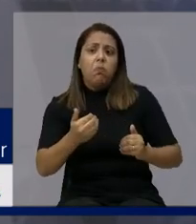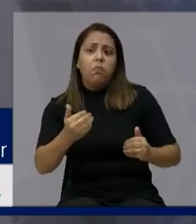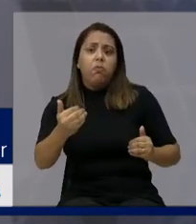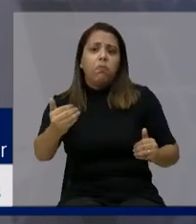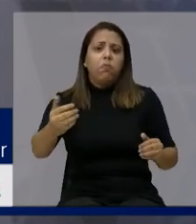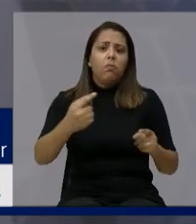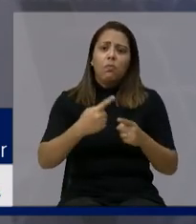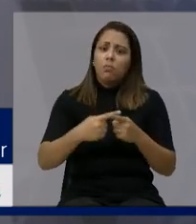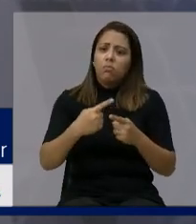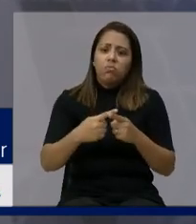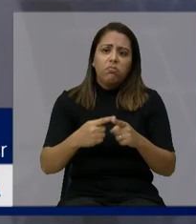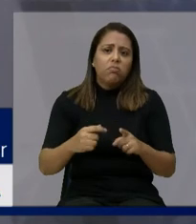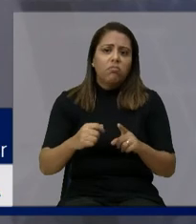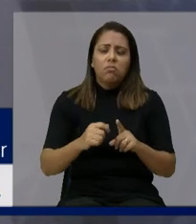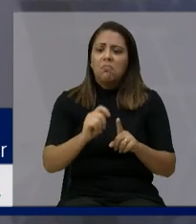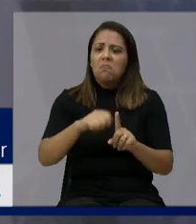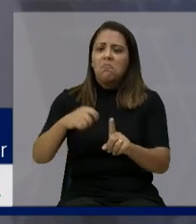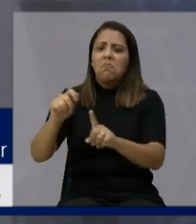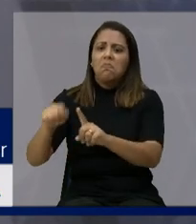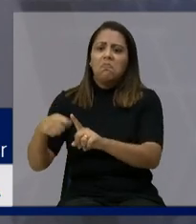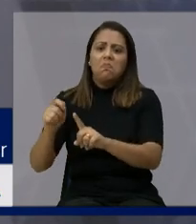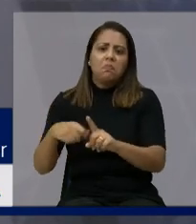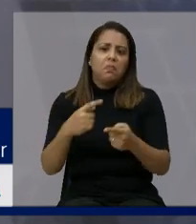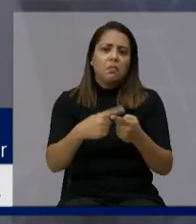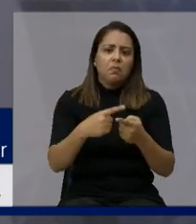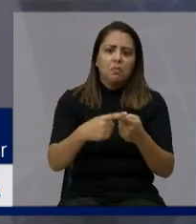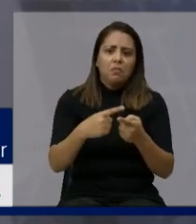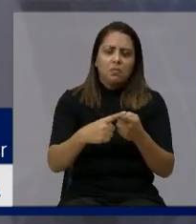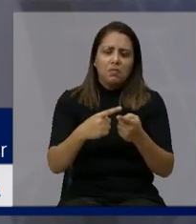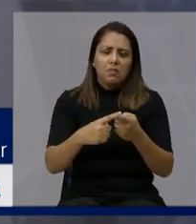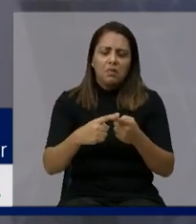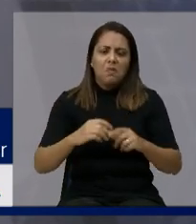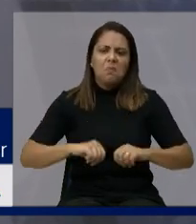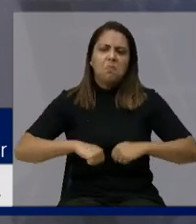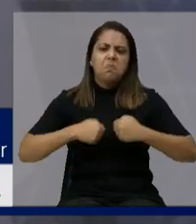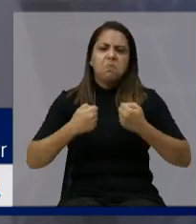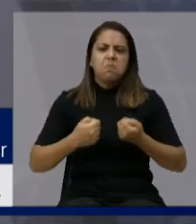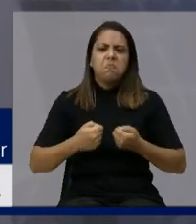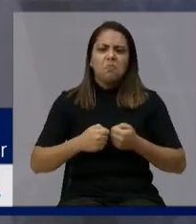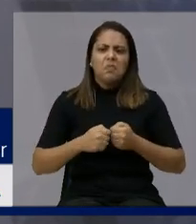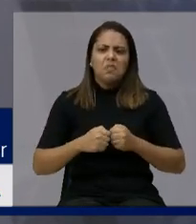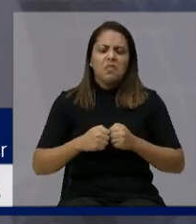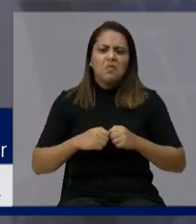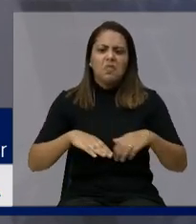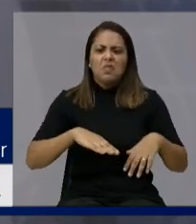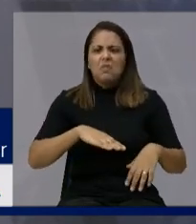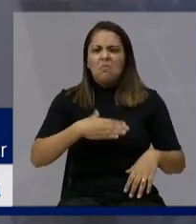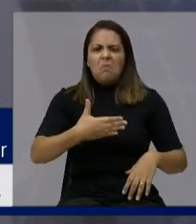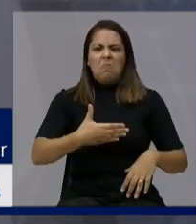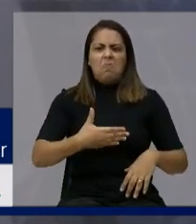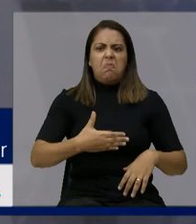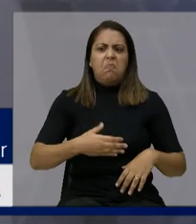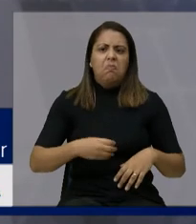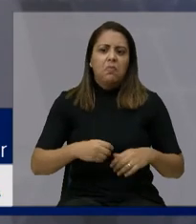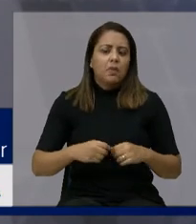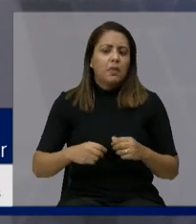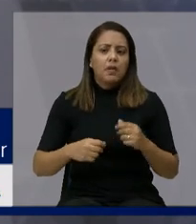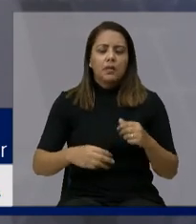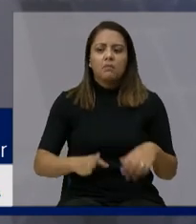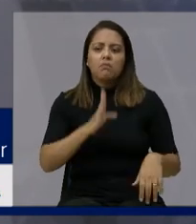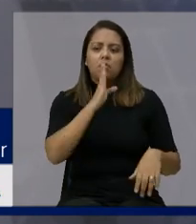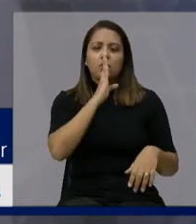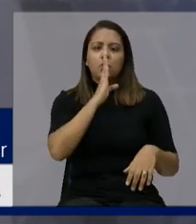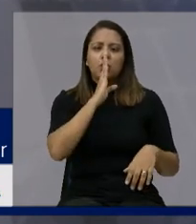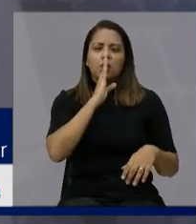dissídio durante meses, de uma forma arrogante, e tentou calar as nossas justas